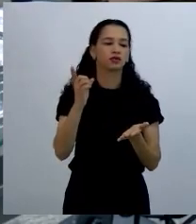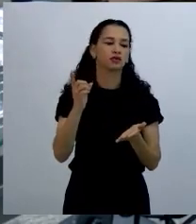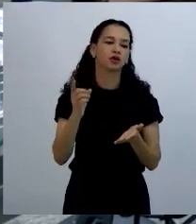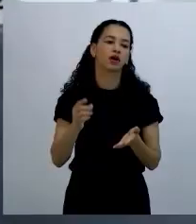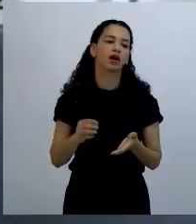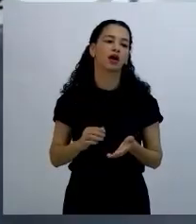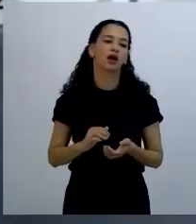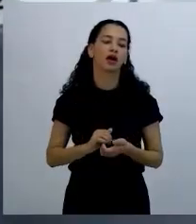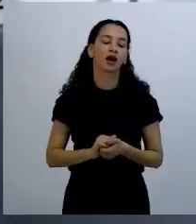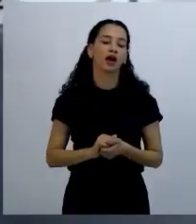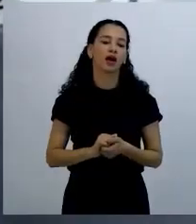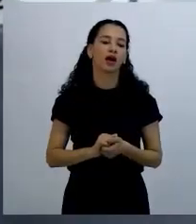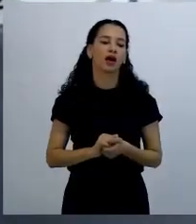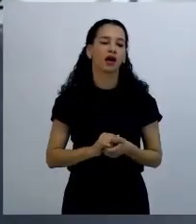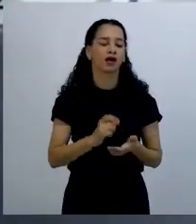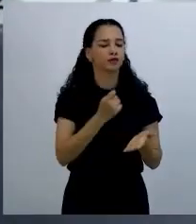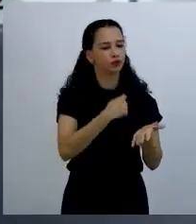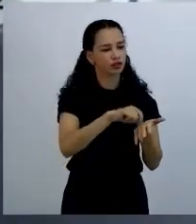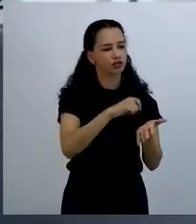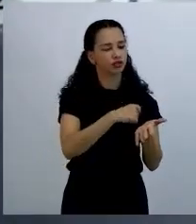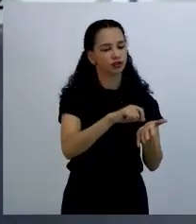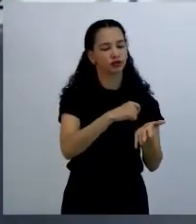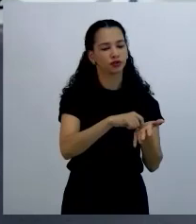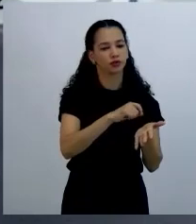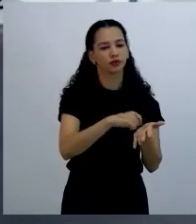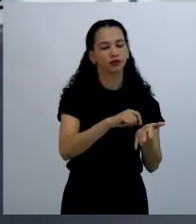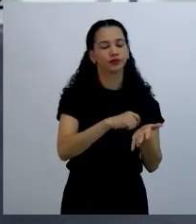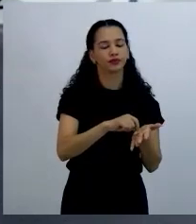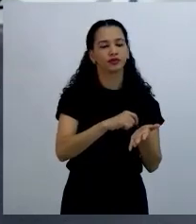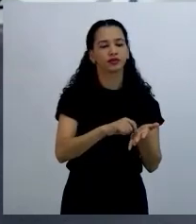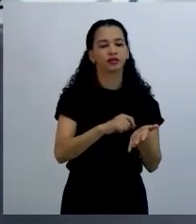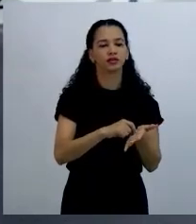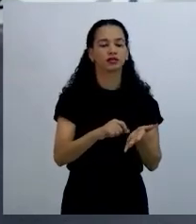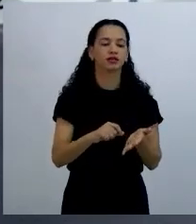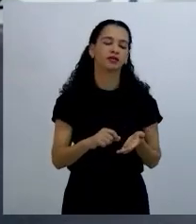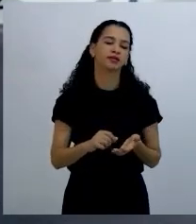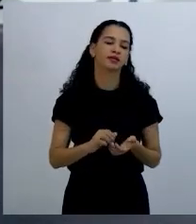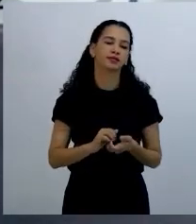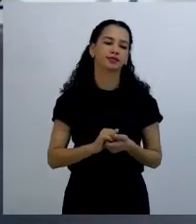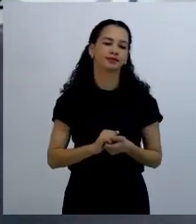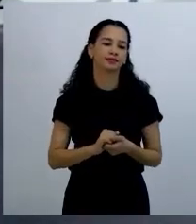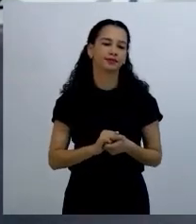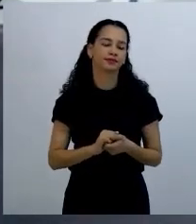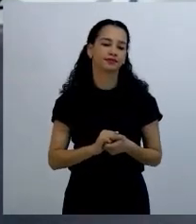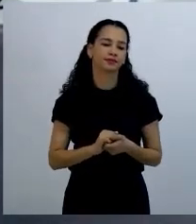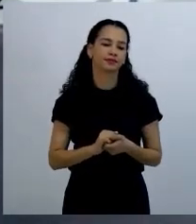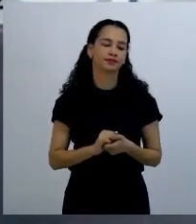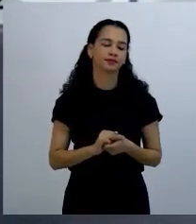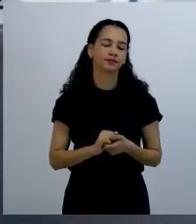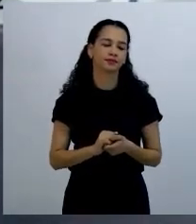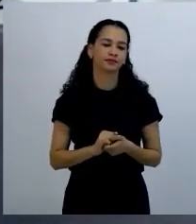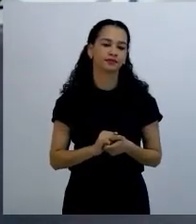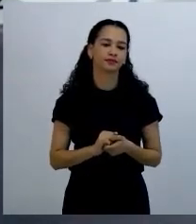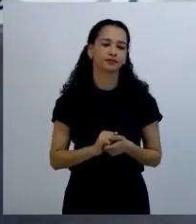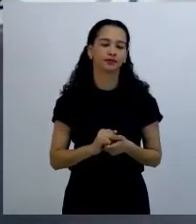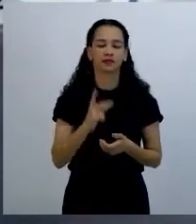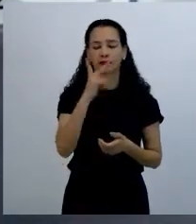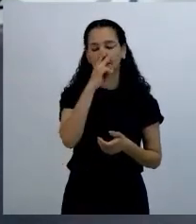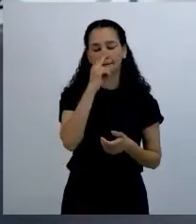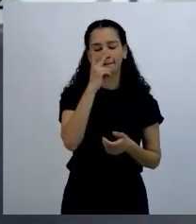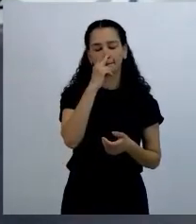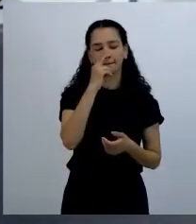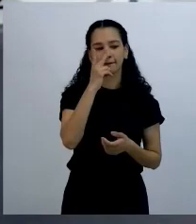porque sinceramente parece que nós estamos enlouquecendo Porque nós não temos mais certeza de coisa